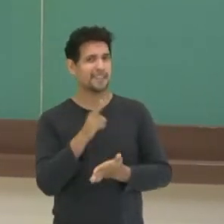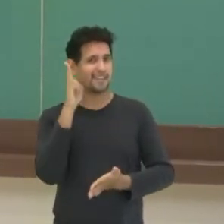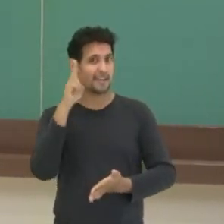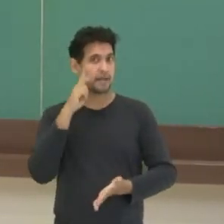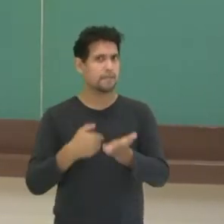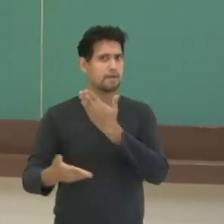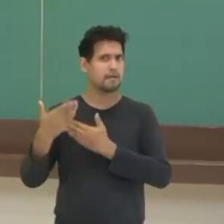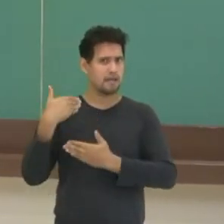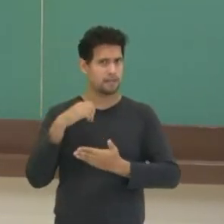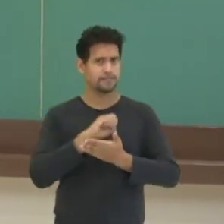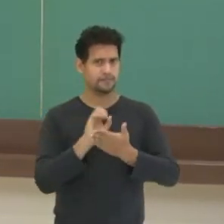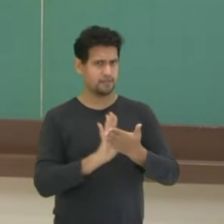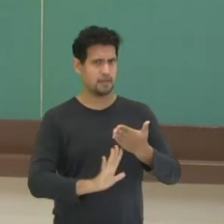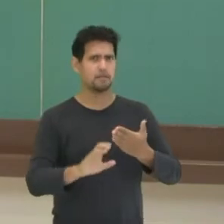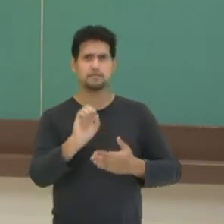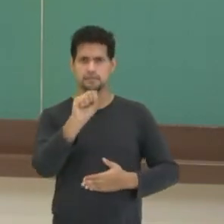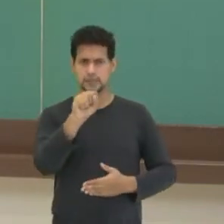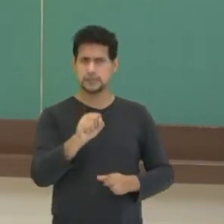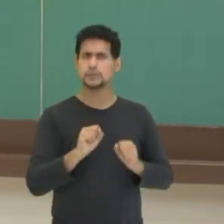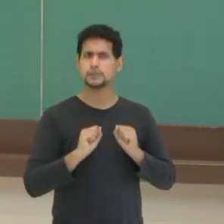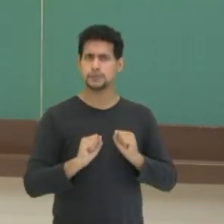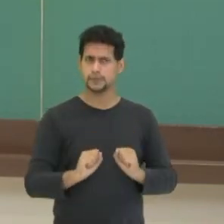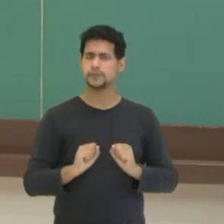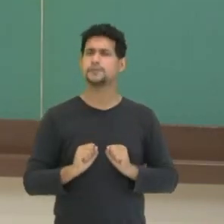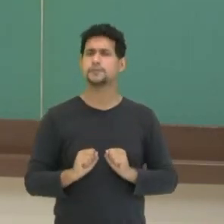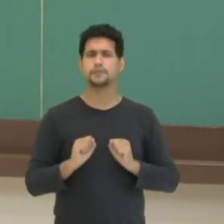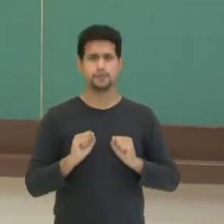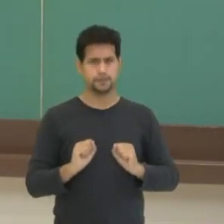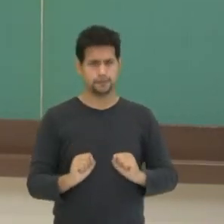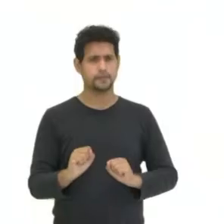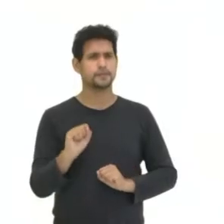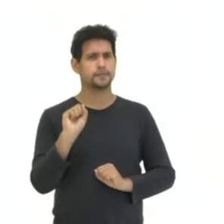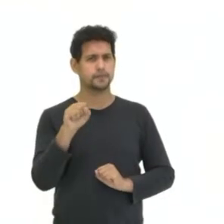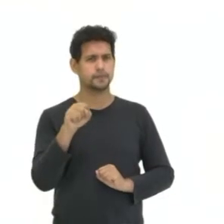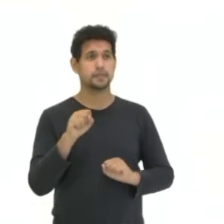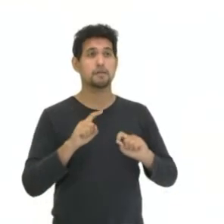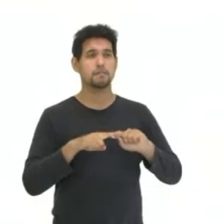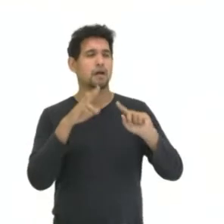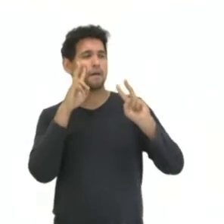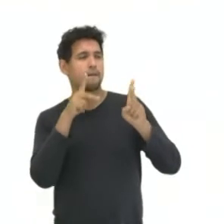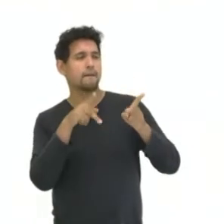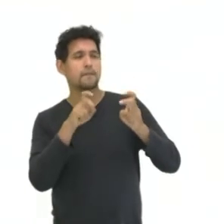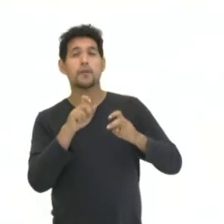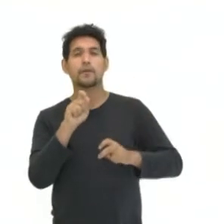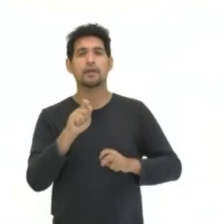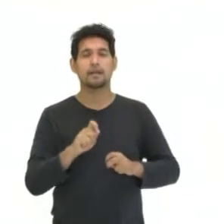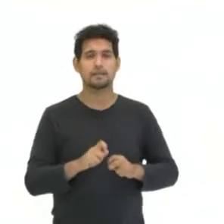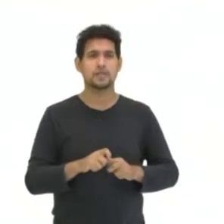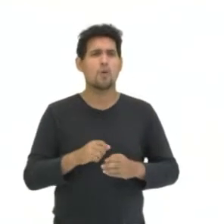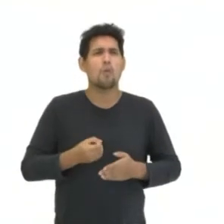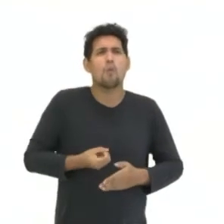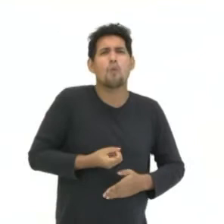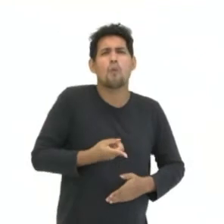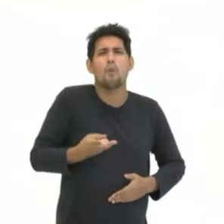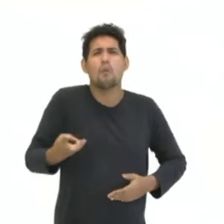atividade. Sim, é possível, é possível. Observe aqui, ó, quantas